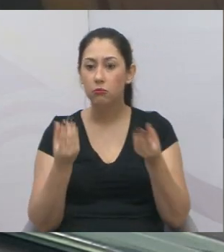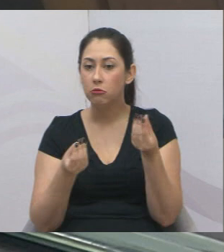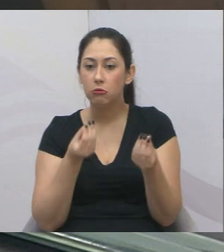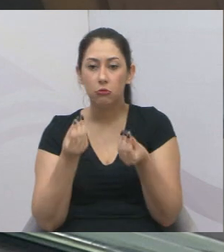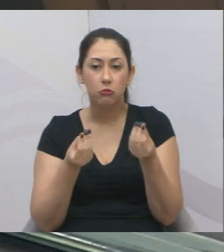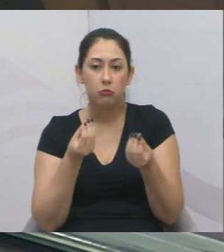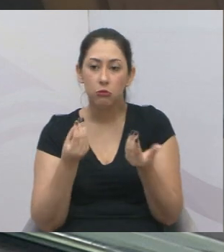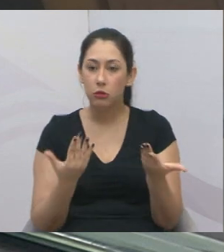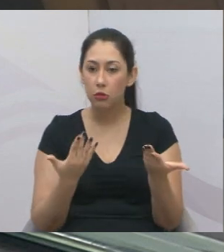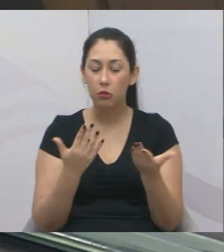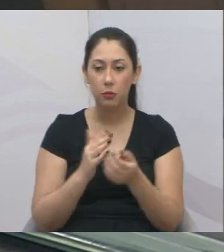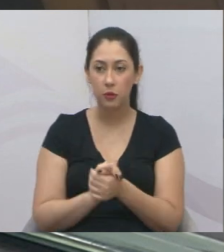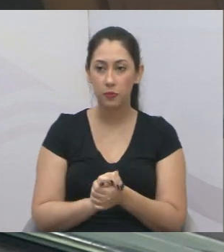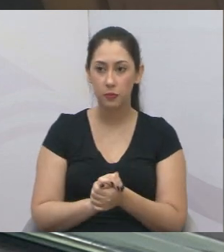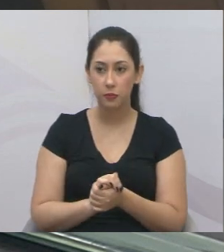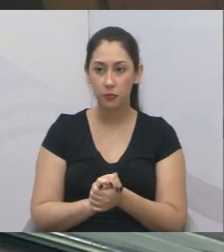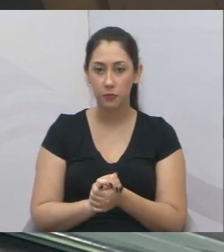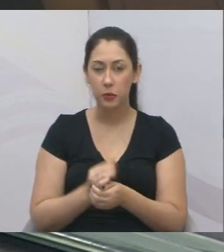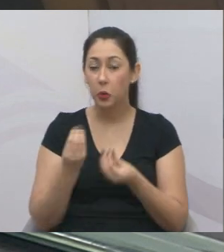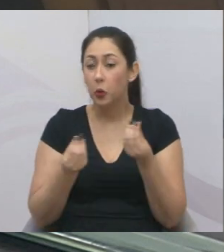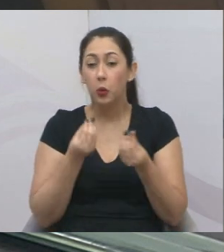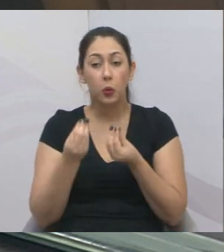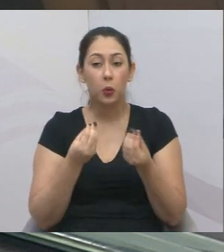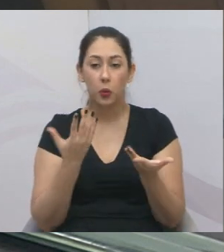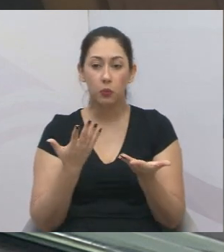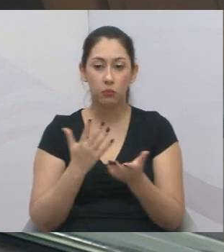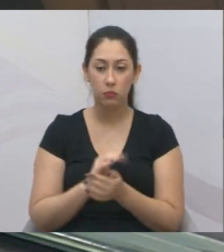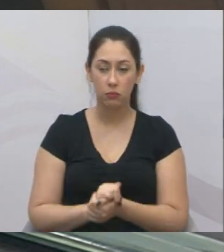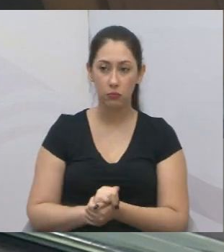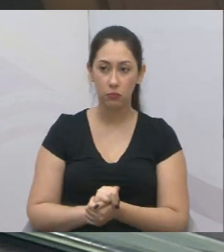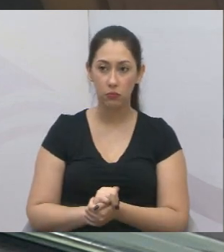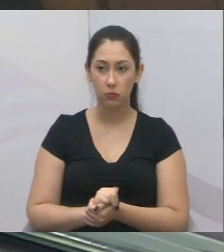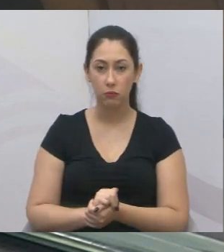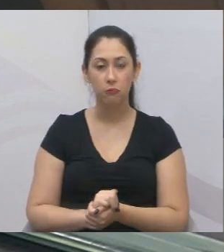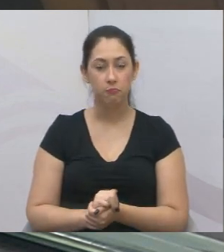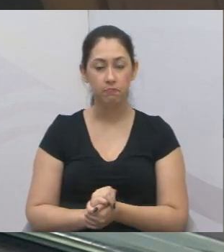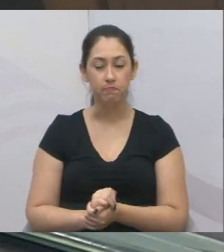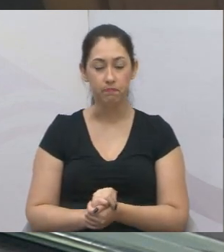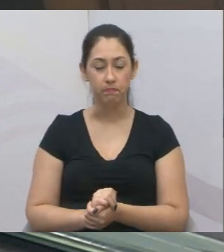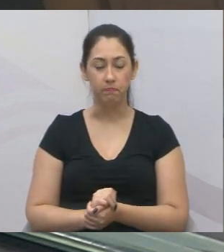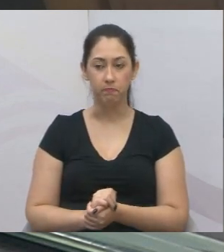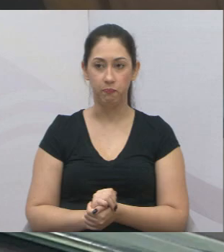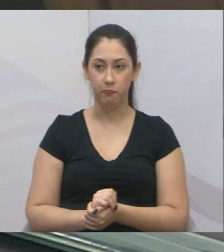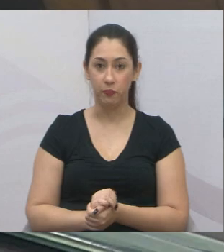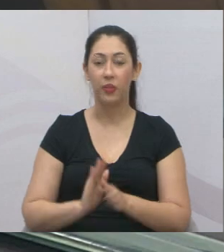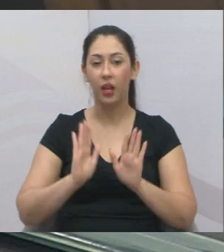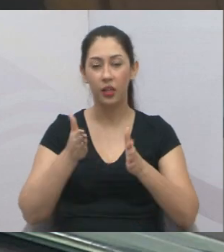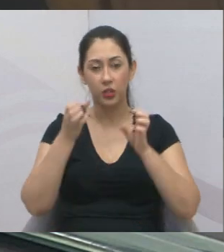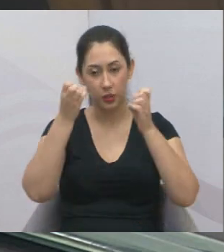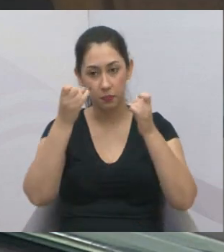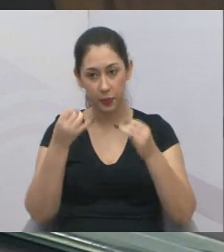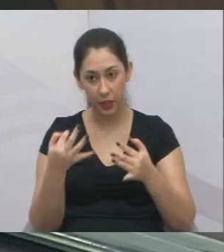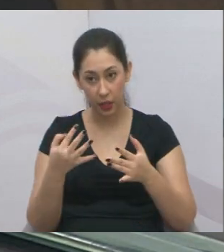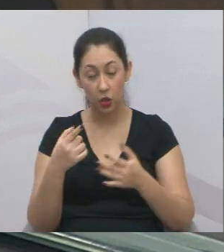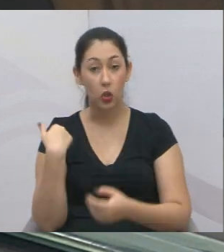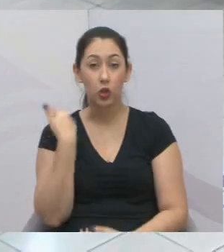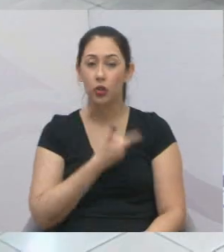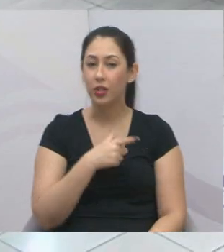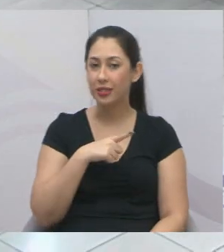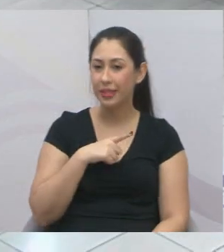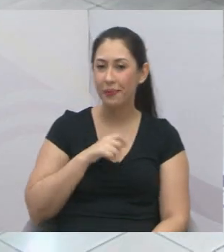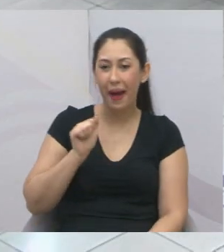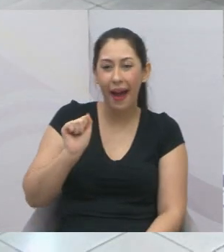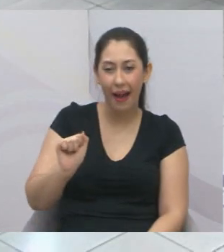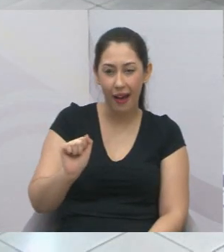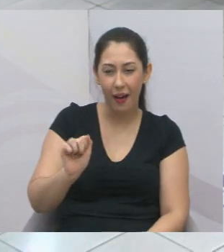pelo mundo financeiro? Como isso é visto? Perfeito. Como foi dito anteriormente, né, nós estamos com nota A.